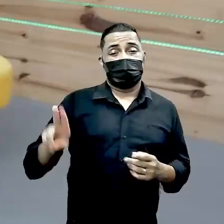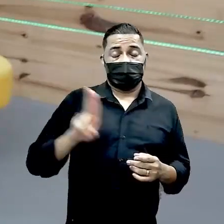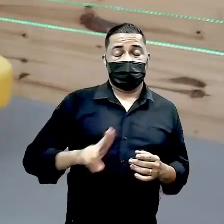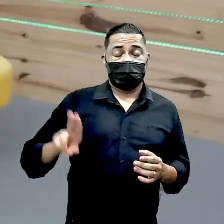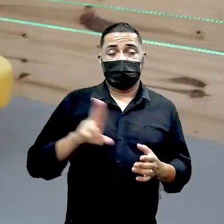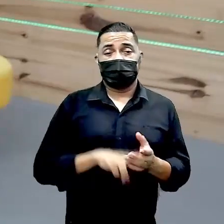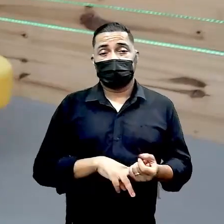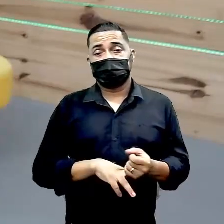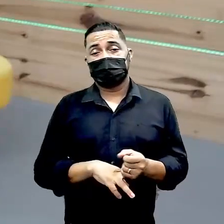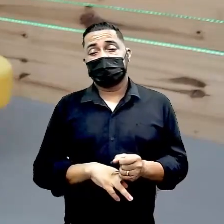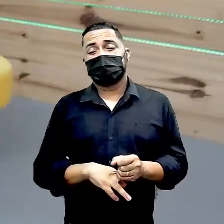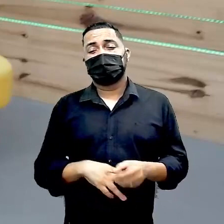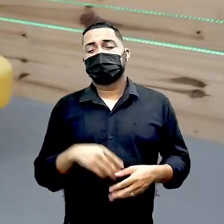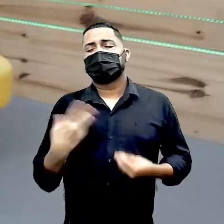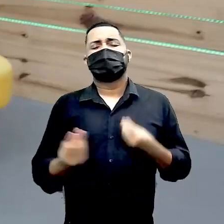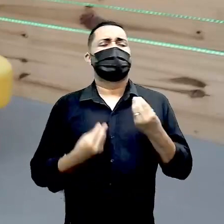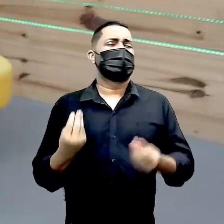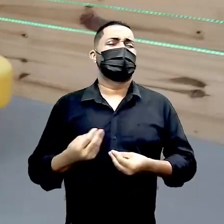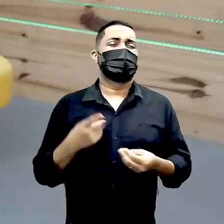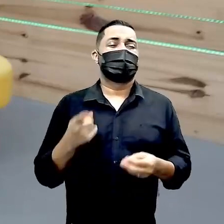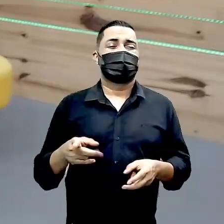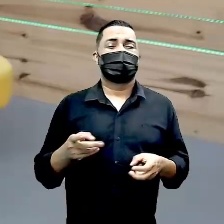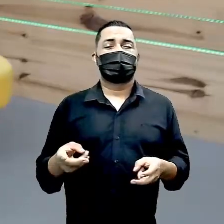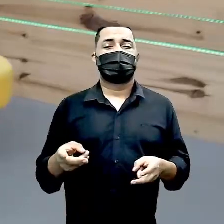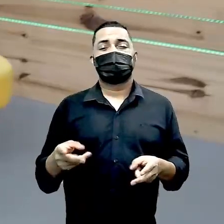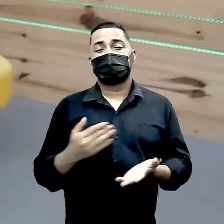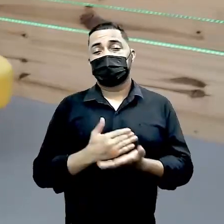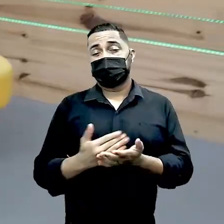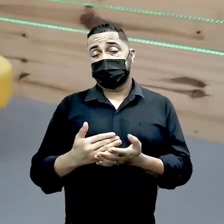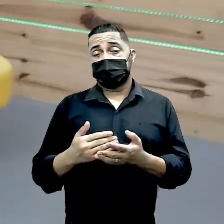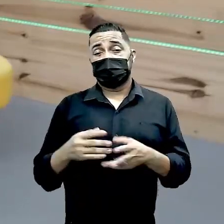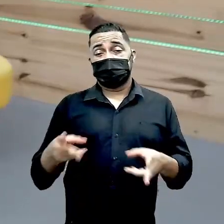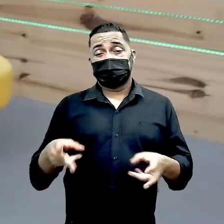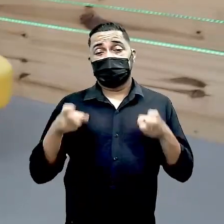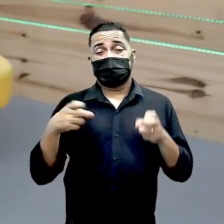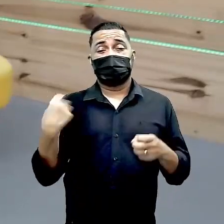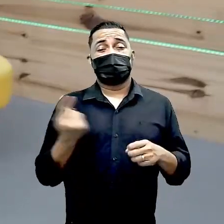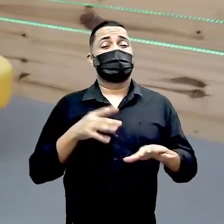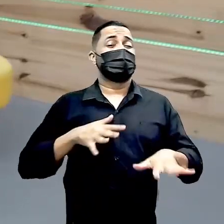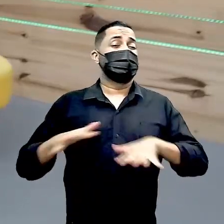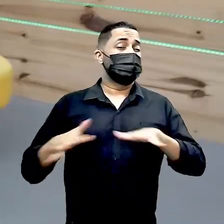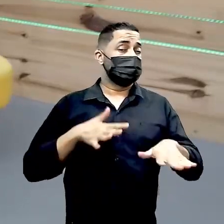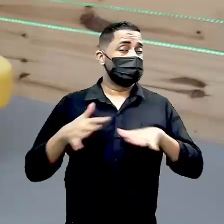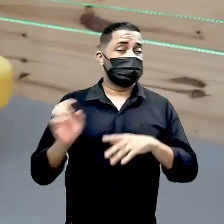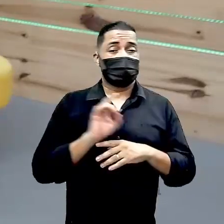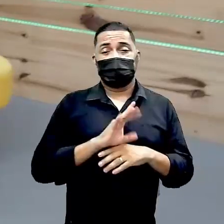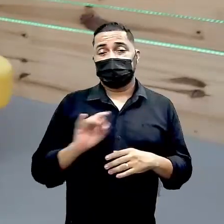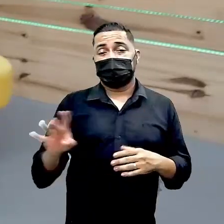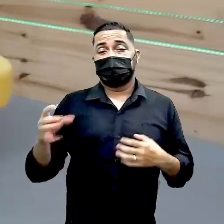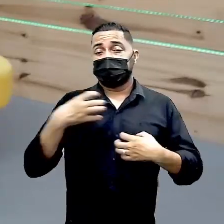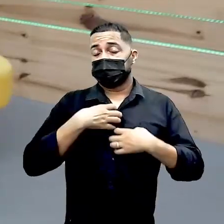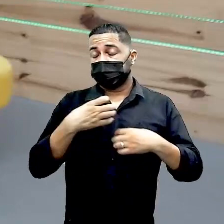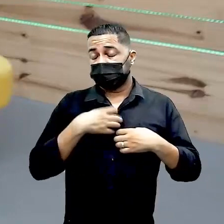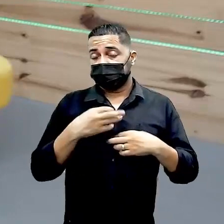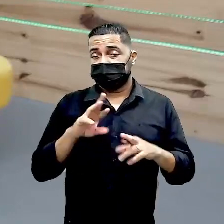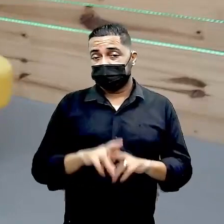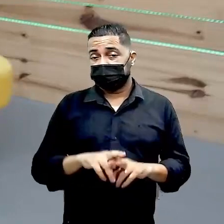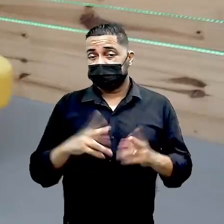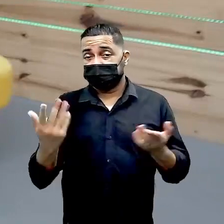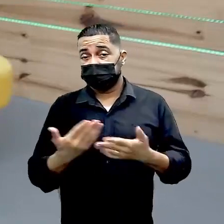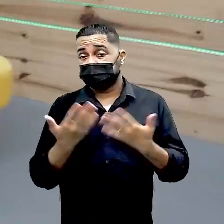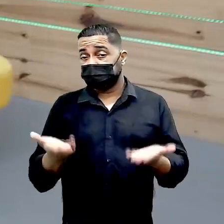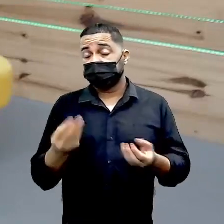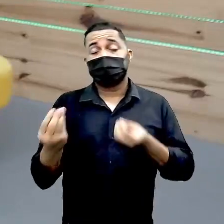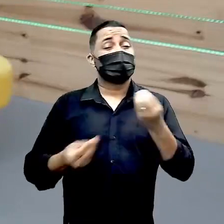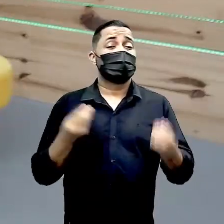aqui. Bom, vocês começam a perceber que a gente se mobilizou, cada um da sua forma, para trazer algo diferente para vocês. Mas